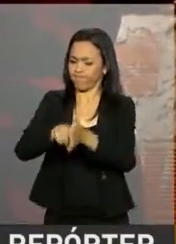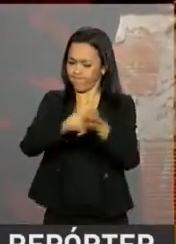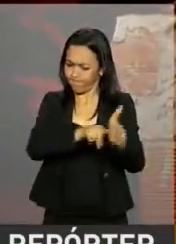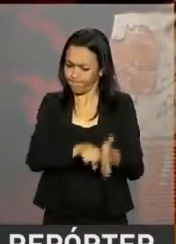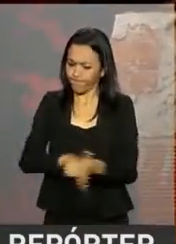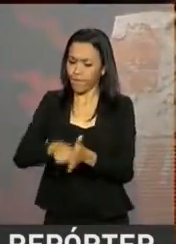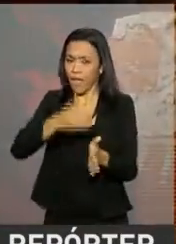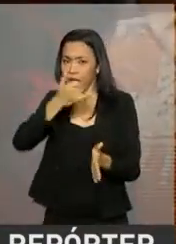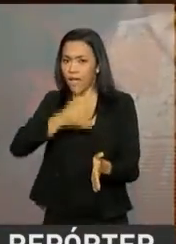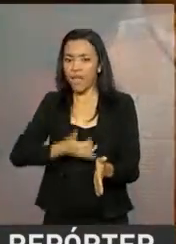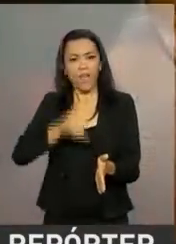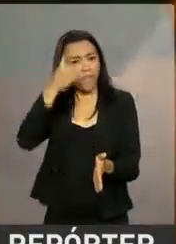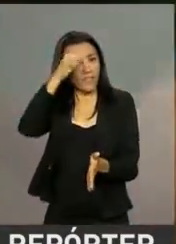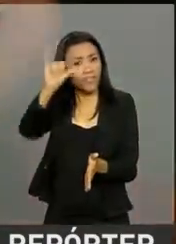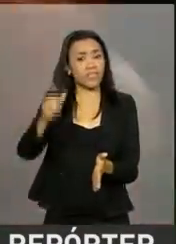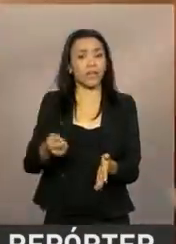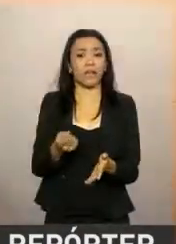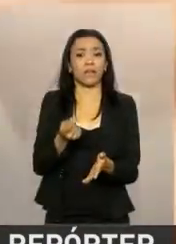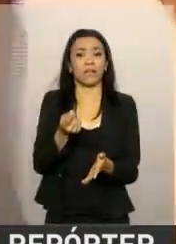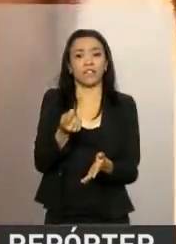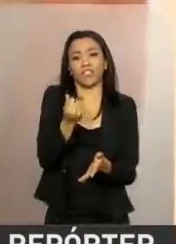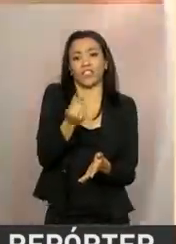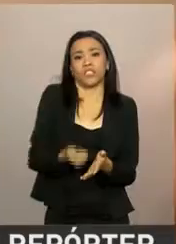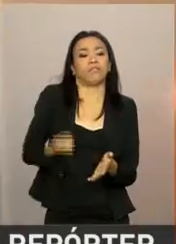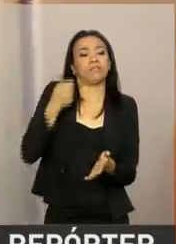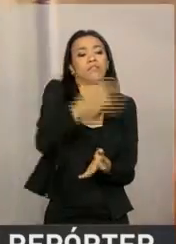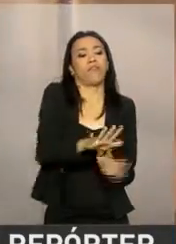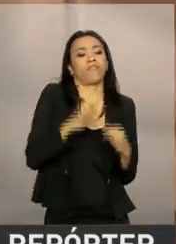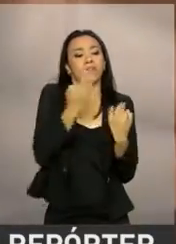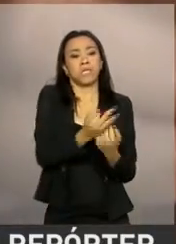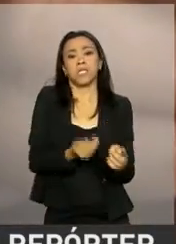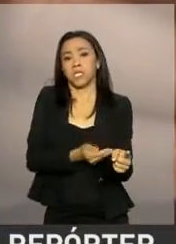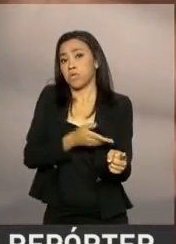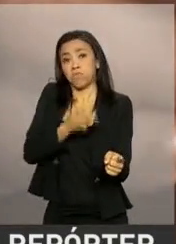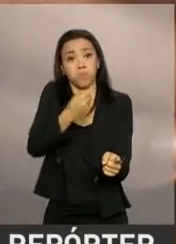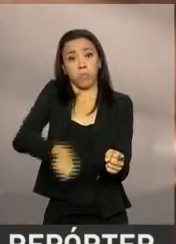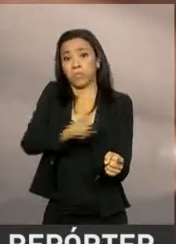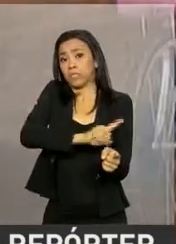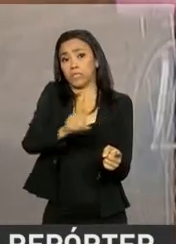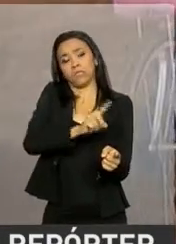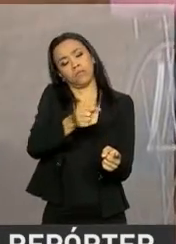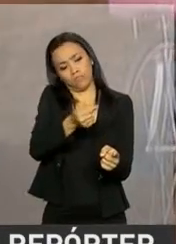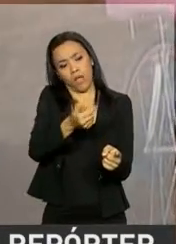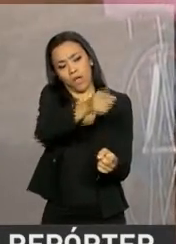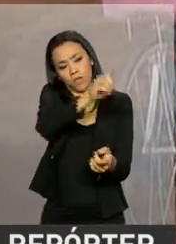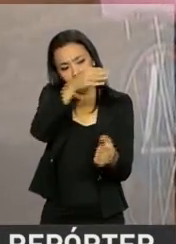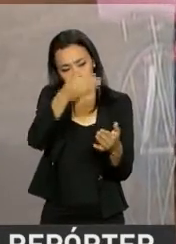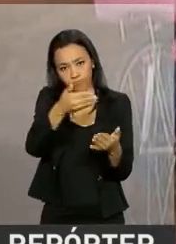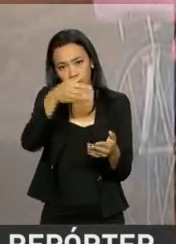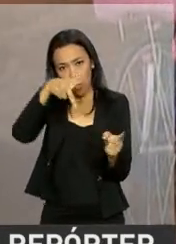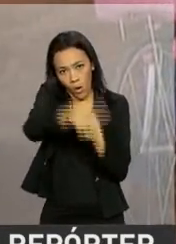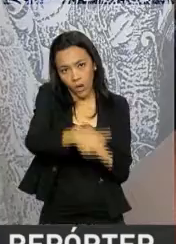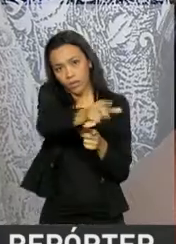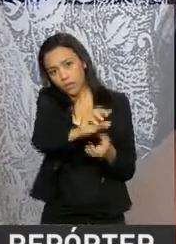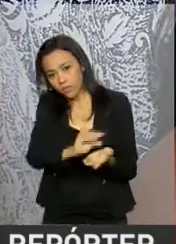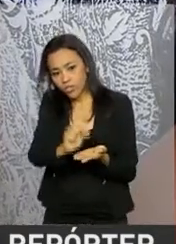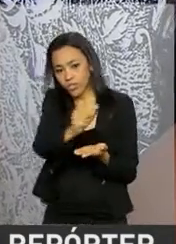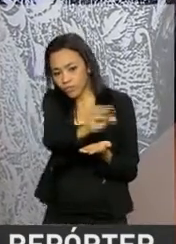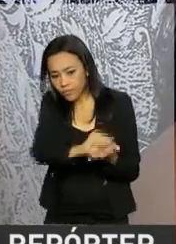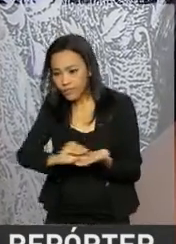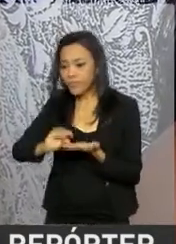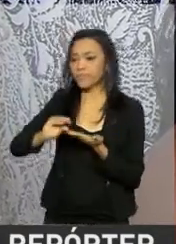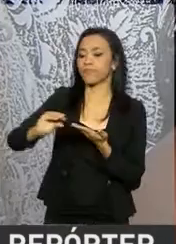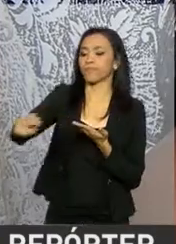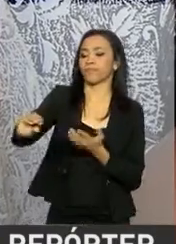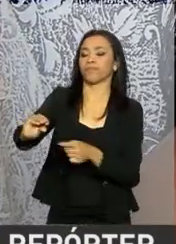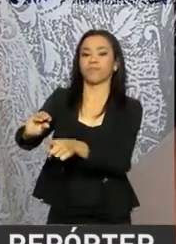desperdício de dinheiro público e dar oportunidade a quem espera na fila para receber o benefício quando um problema encontrado em uma família